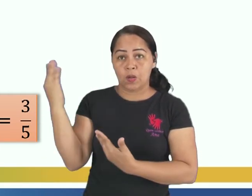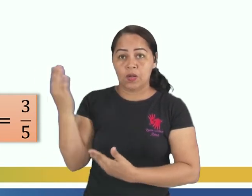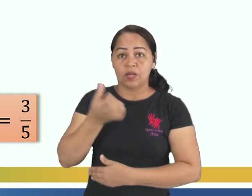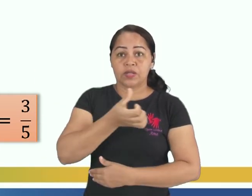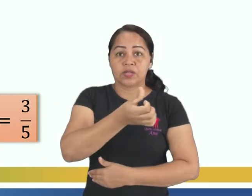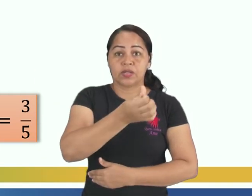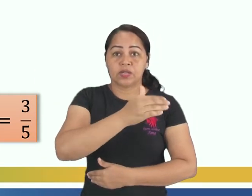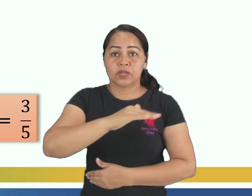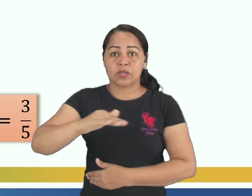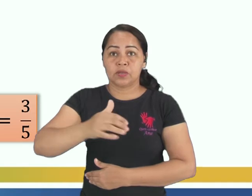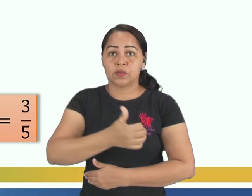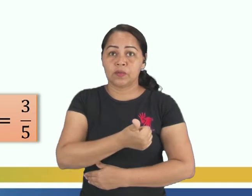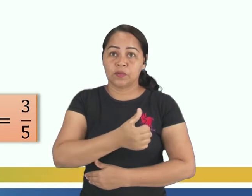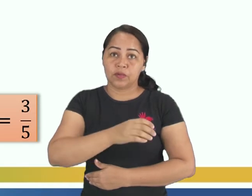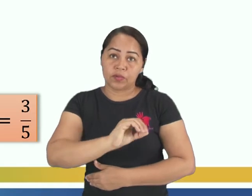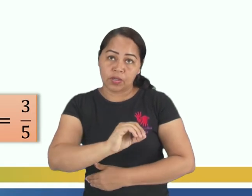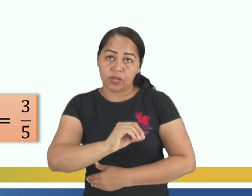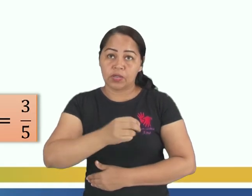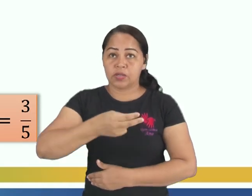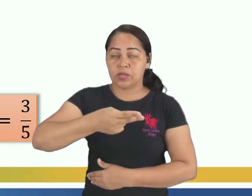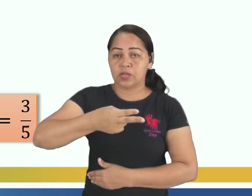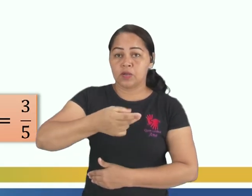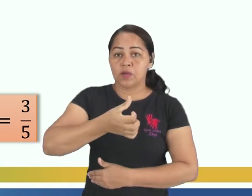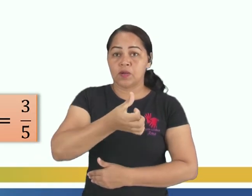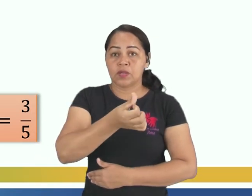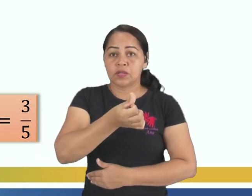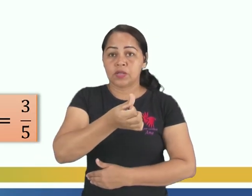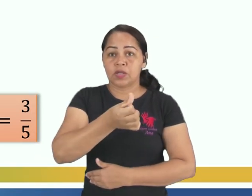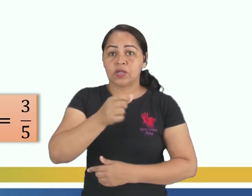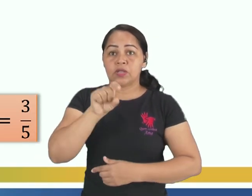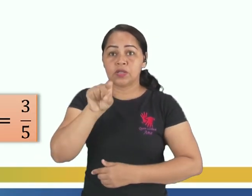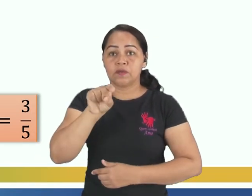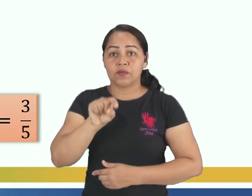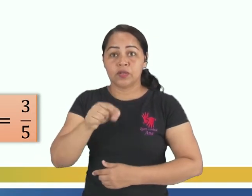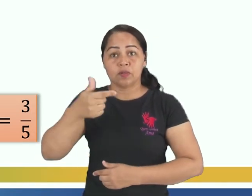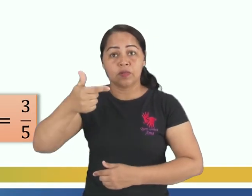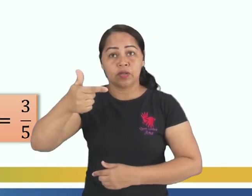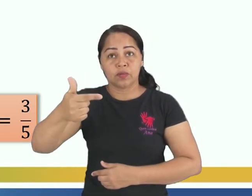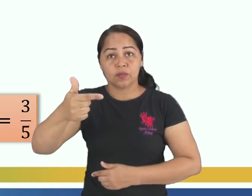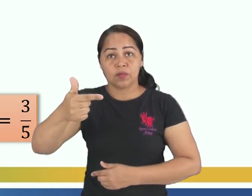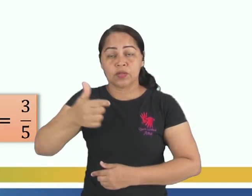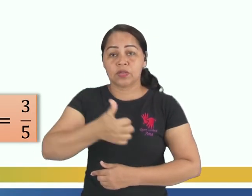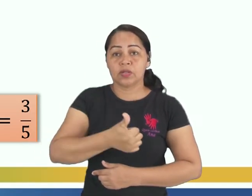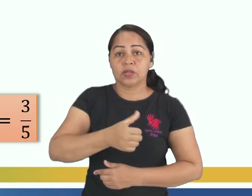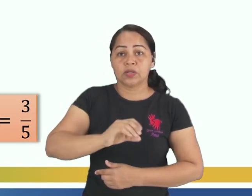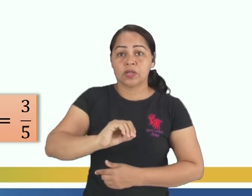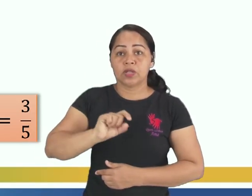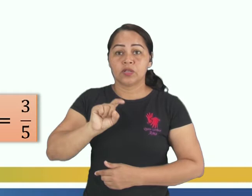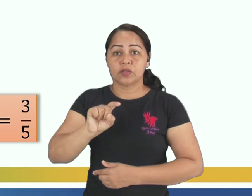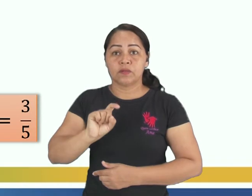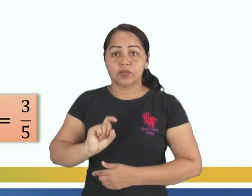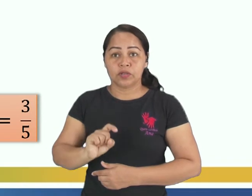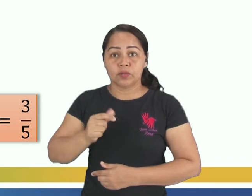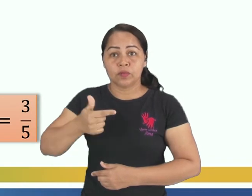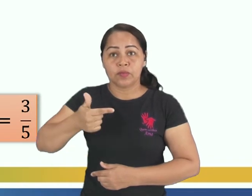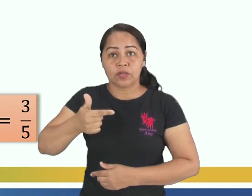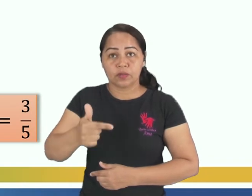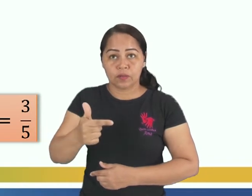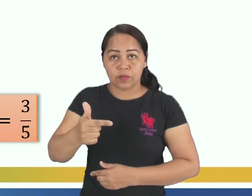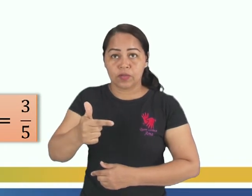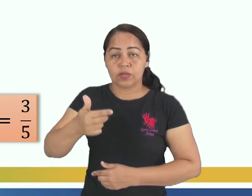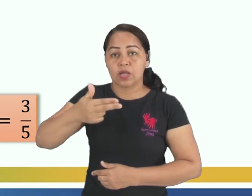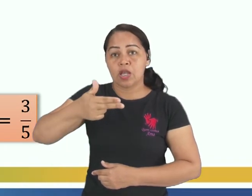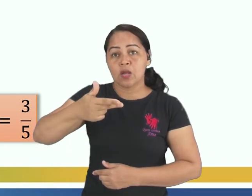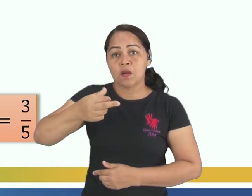colocar 0,6 deslocando a vírgula uma casa para a direita, aí fica 6 sobre 10, né? Você andou uma casa, então coloca só 10, e depois